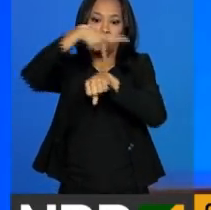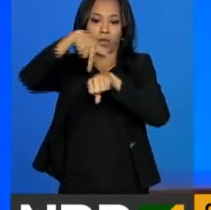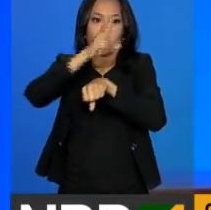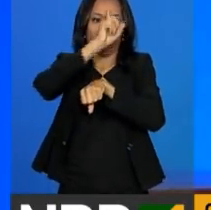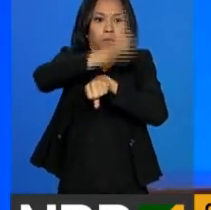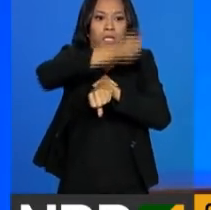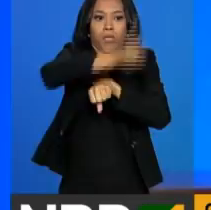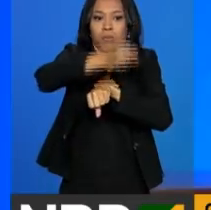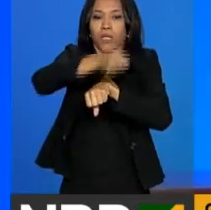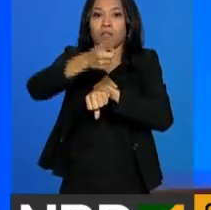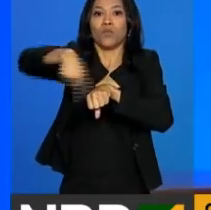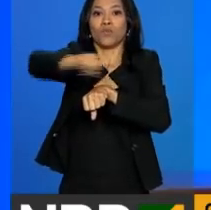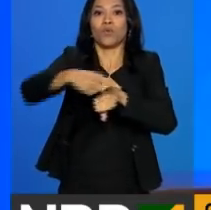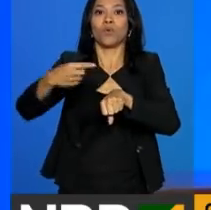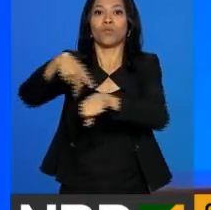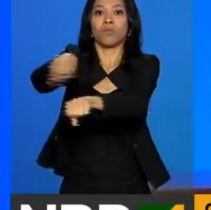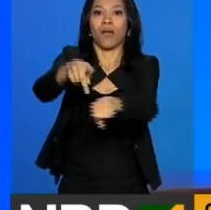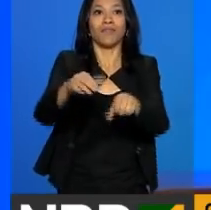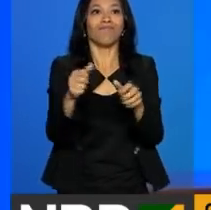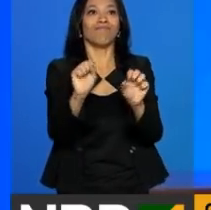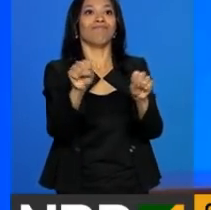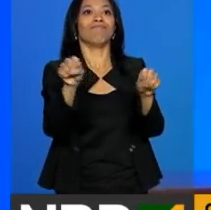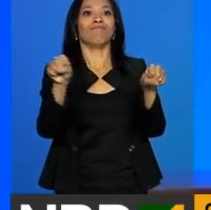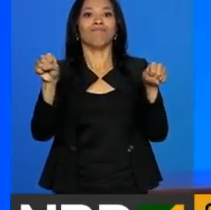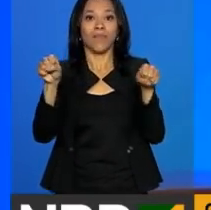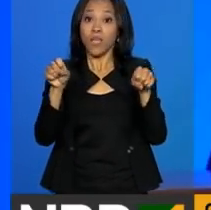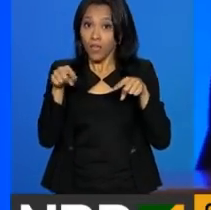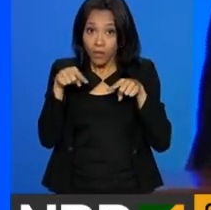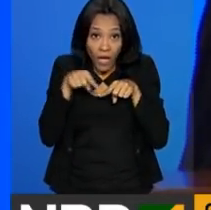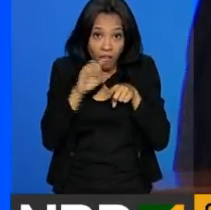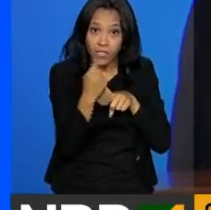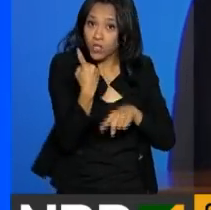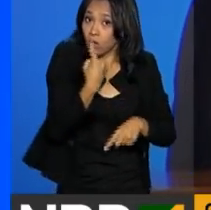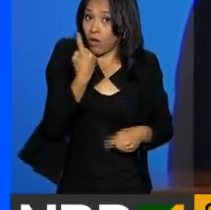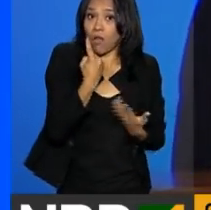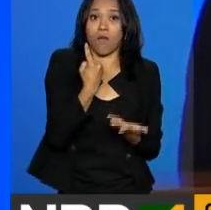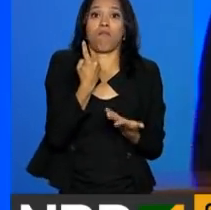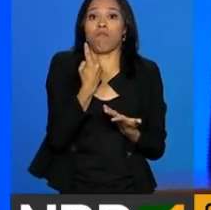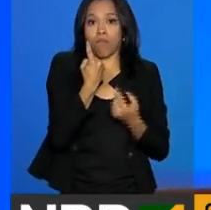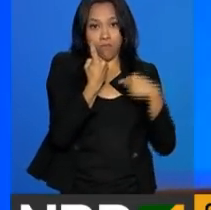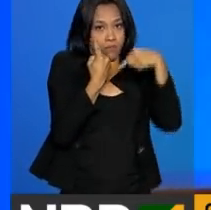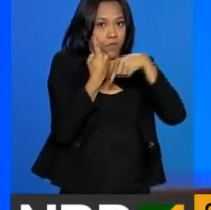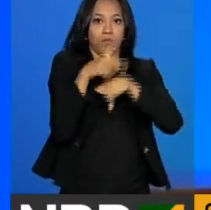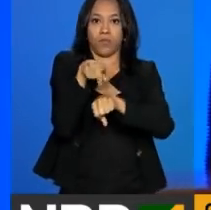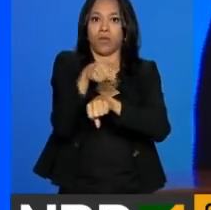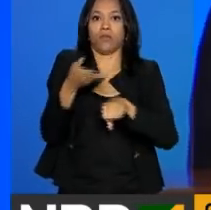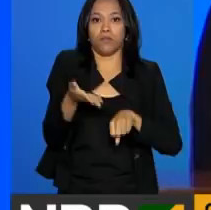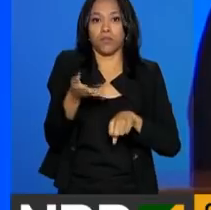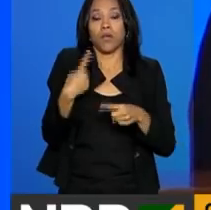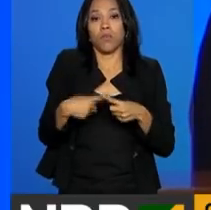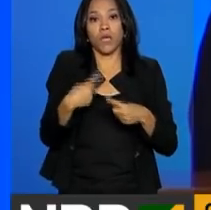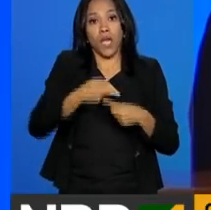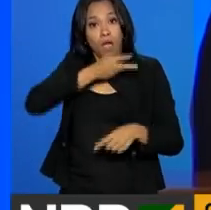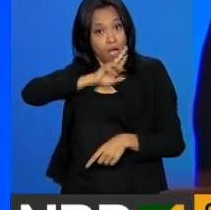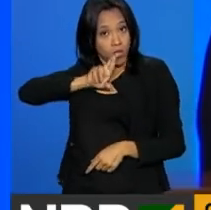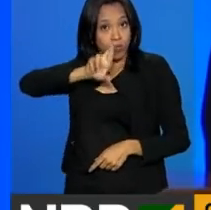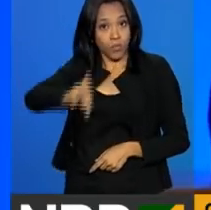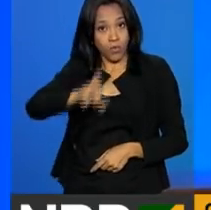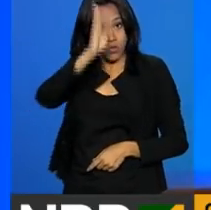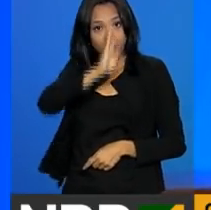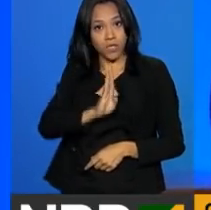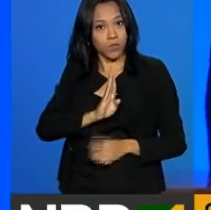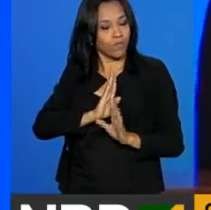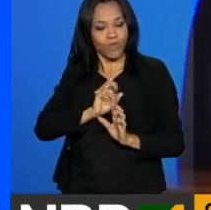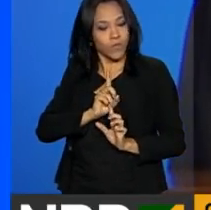mais poderosos né ele se isola um pouco né tornam se solucione esta porque a resposta do brasil isso tem que ser